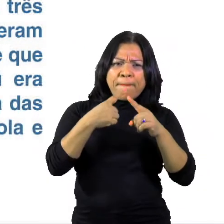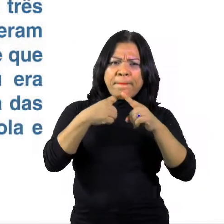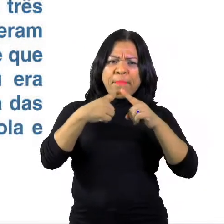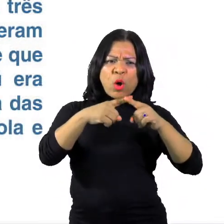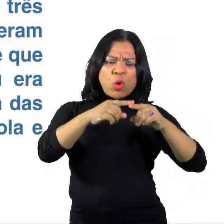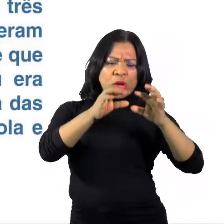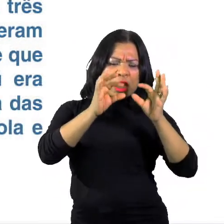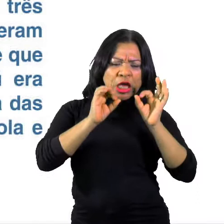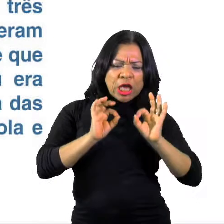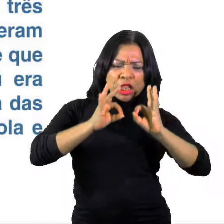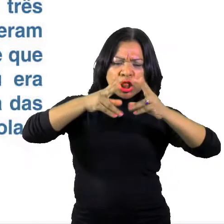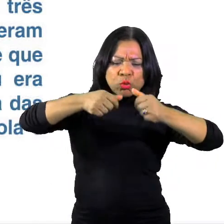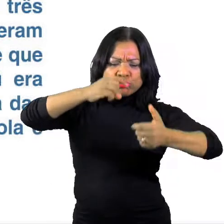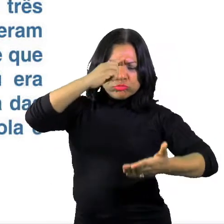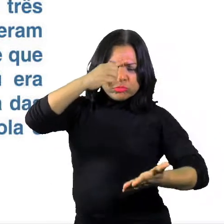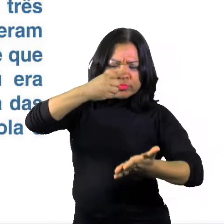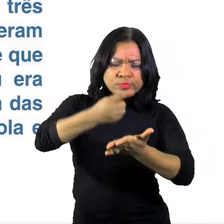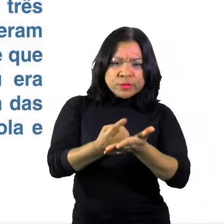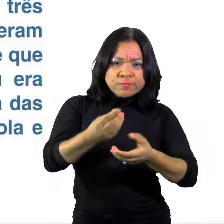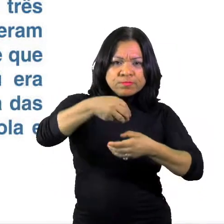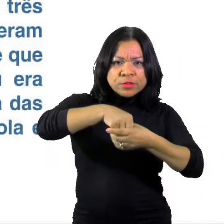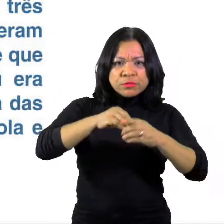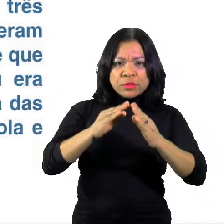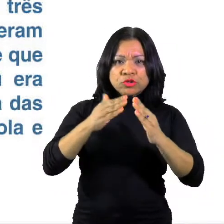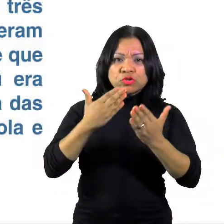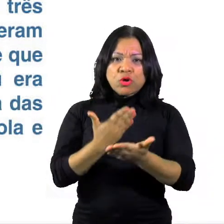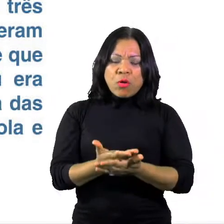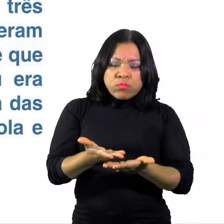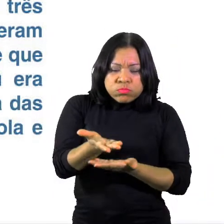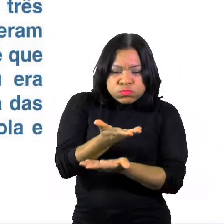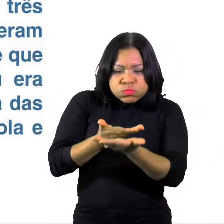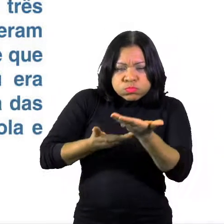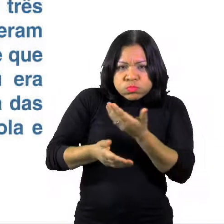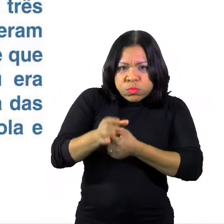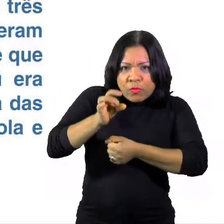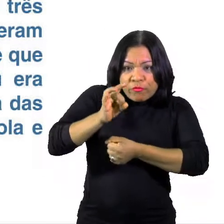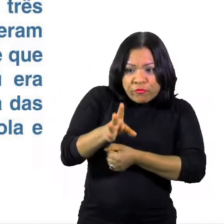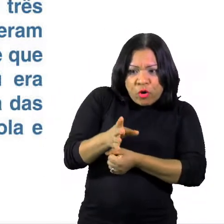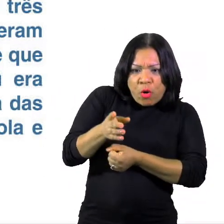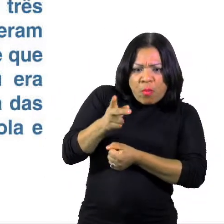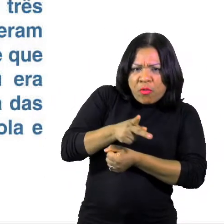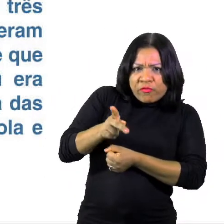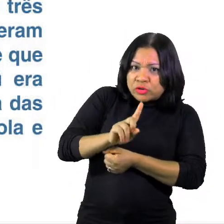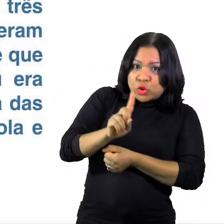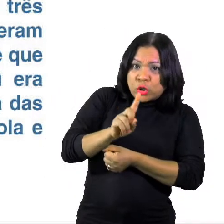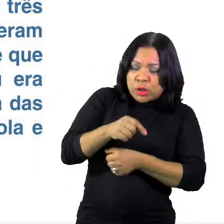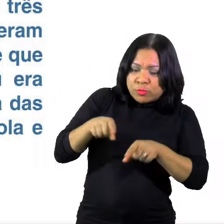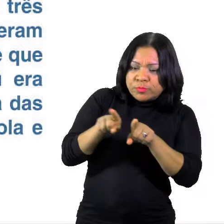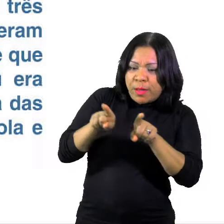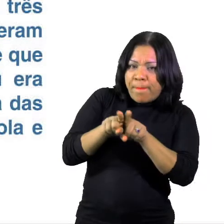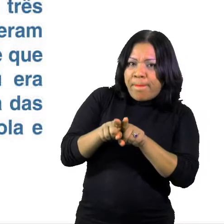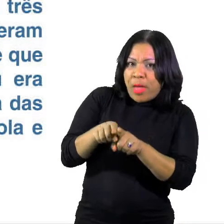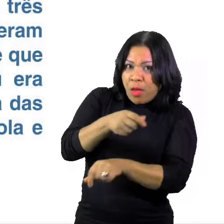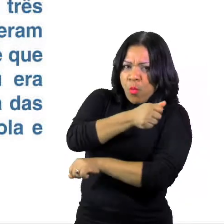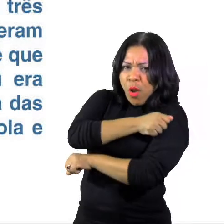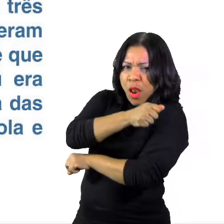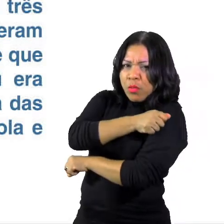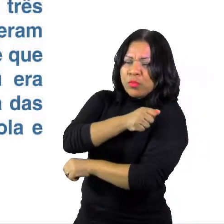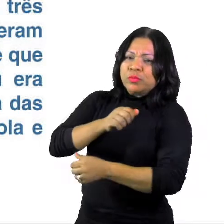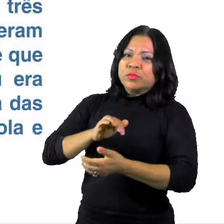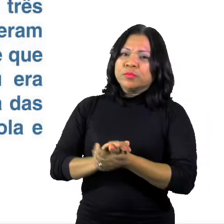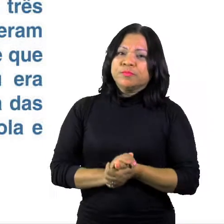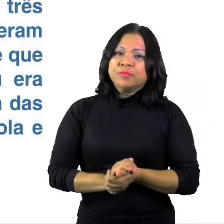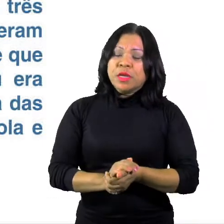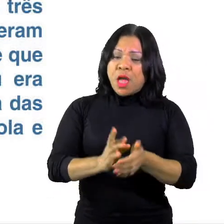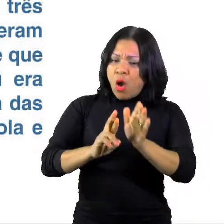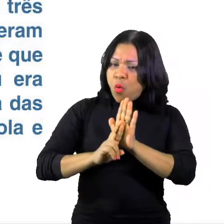decidido dentro da escola envolvia não apenas os professores, mas os alunos também. O representante dos